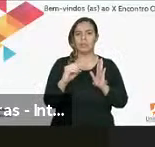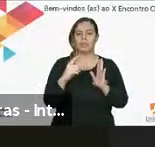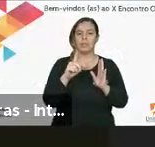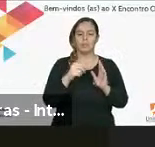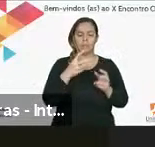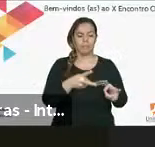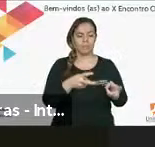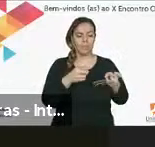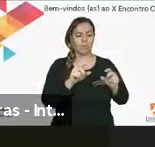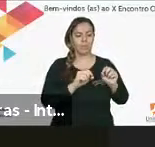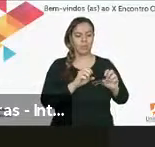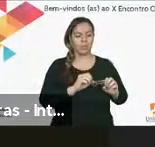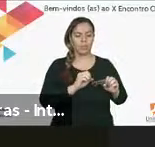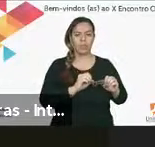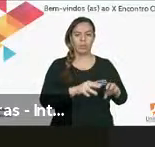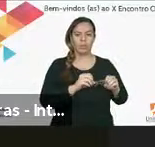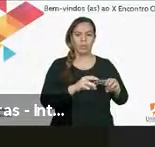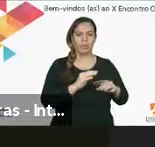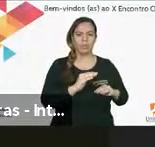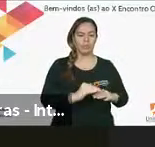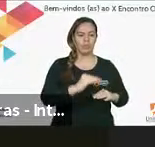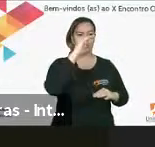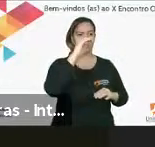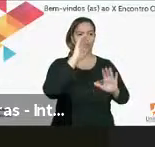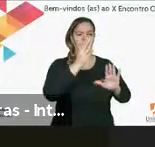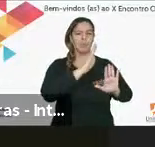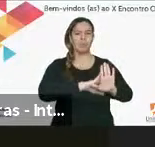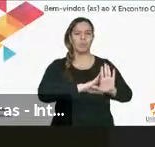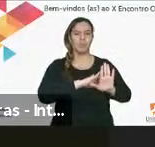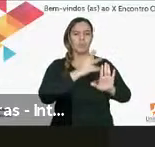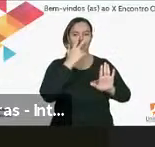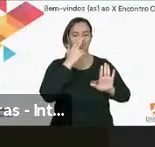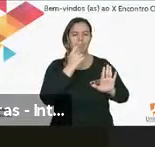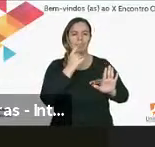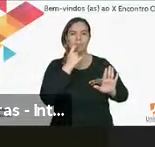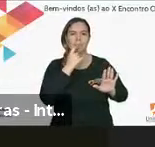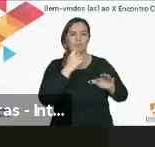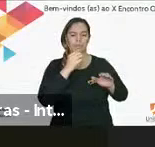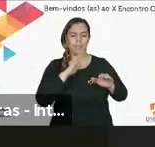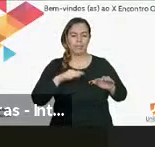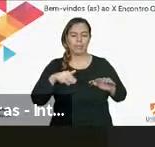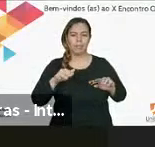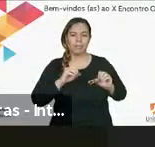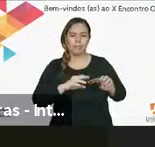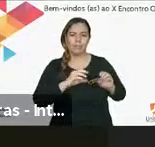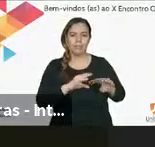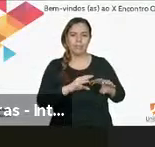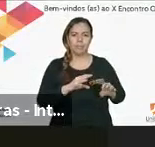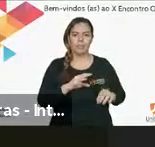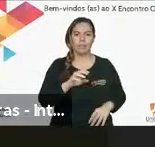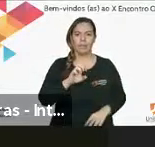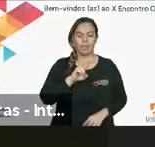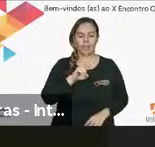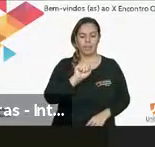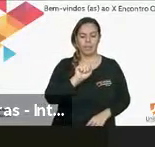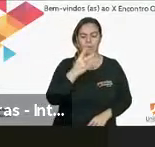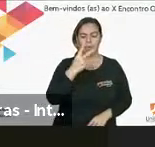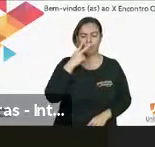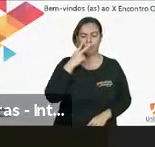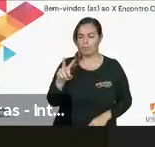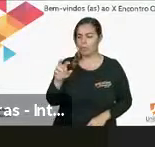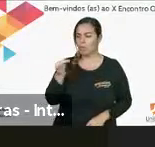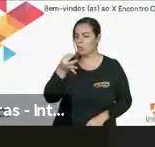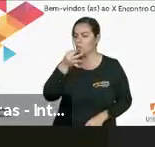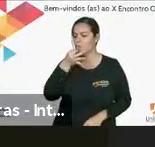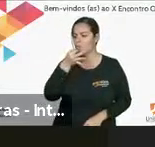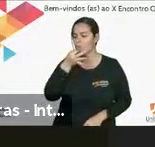de adulto que infantilizava o adulto. Então, dizia assim, Eva viu a uva para